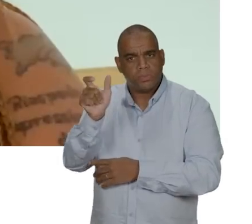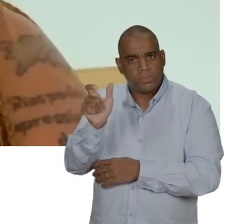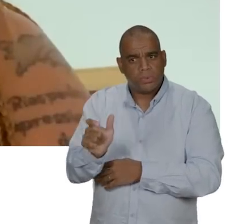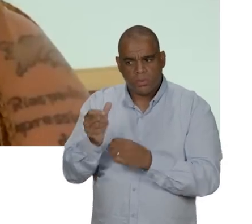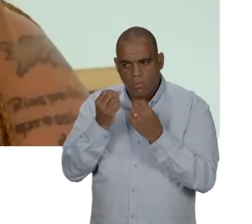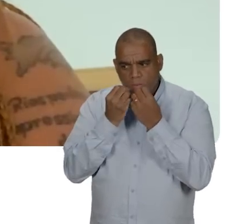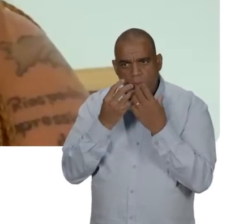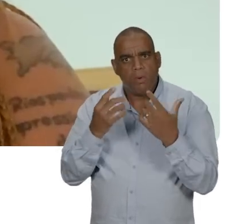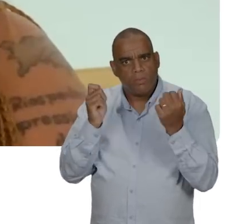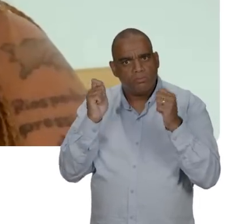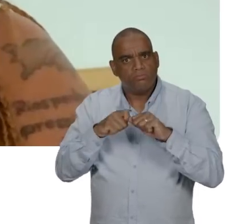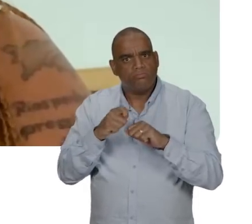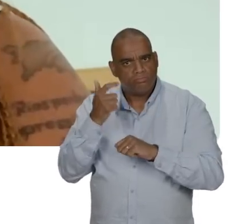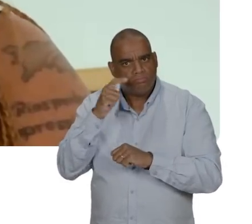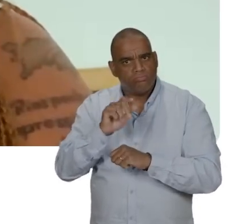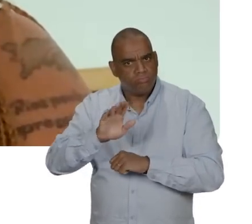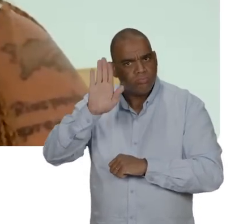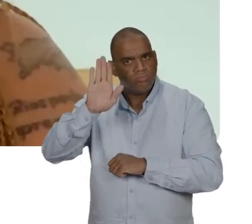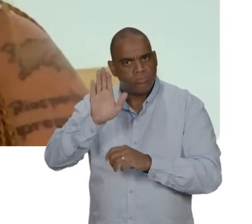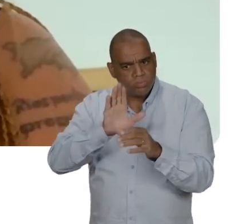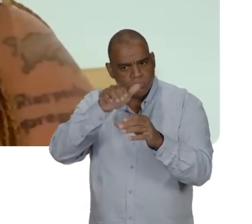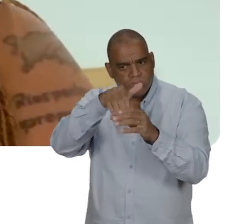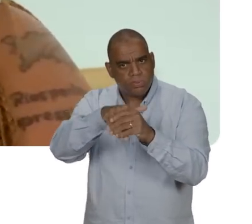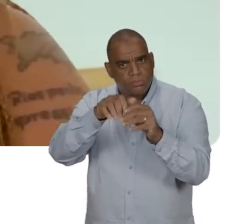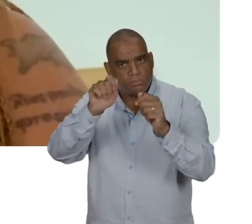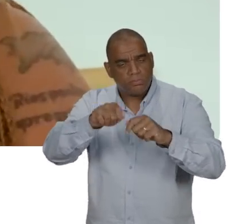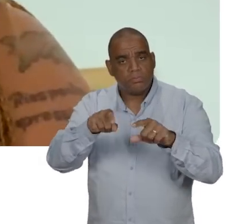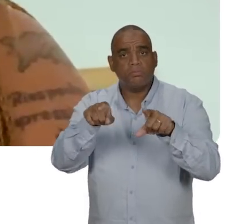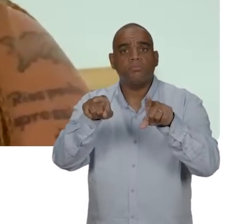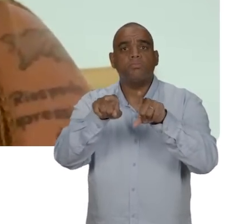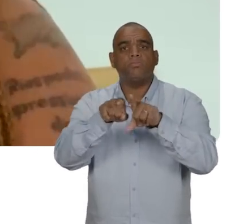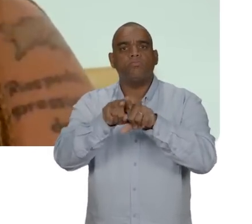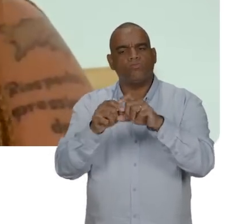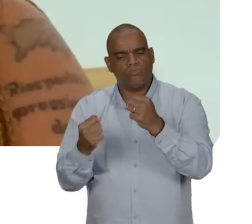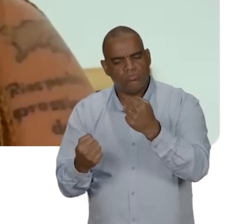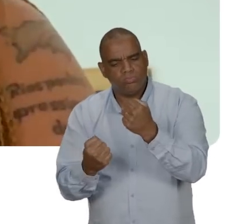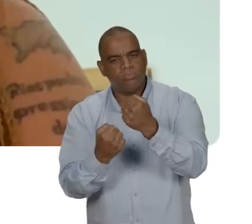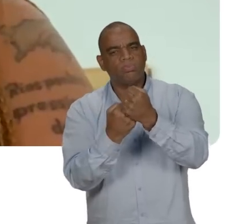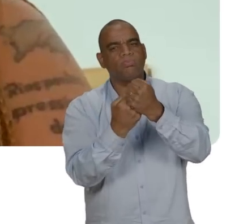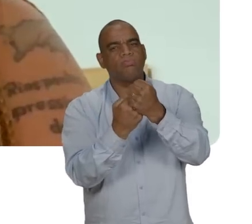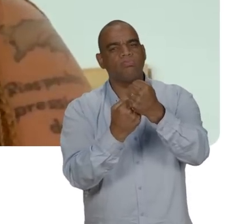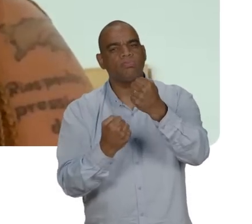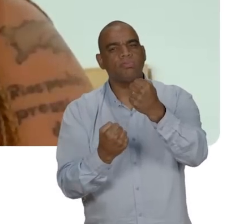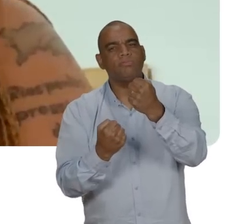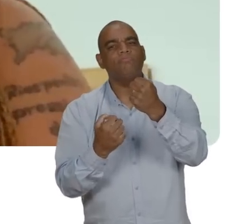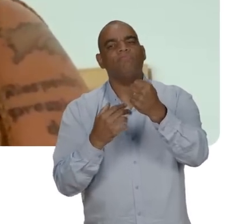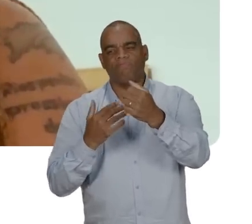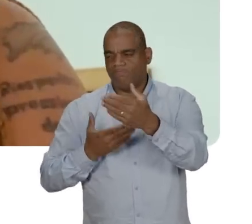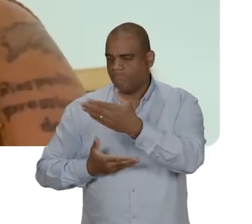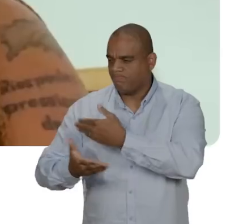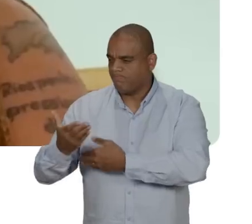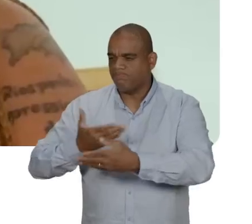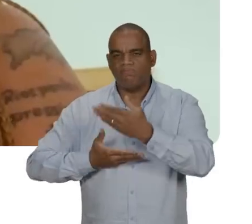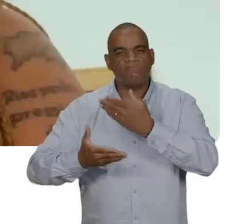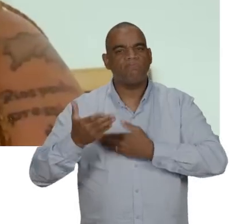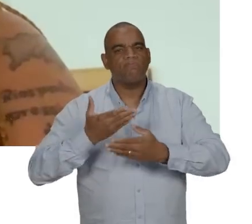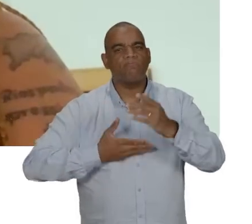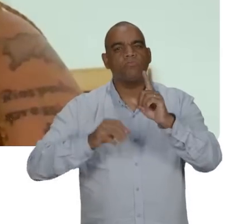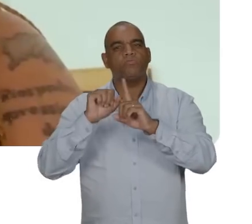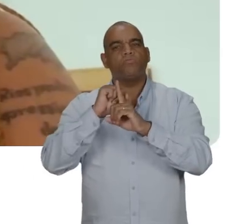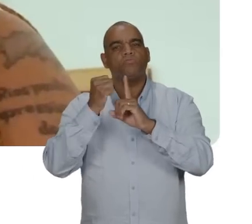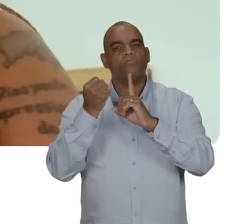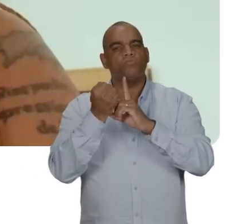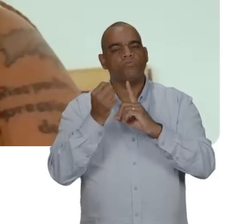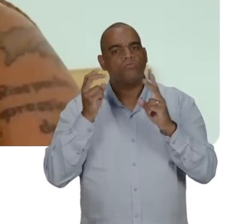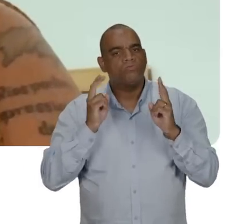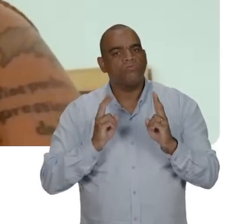serem mulheres muito boas na disputa política, mas capazes também no sentido de se sentirem apoiadas com uma rede de apoio, com a